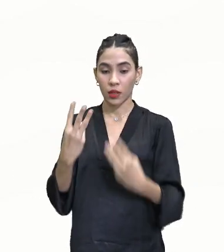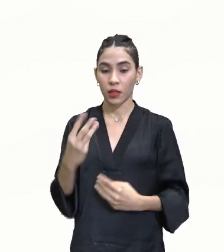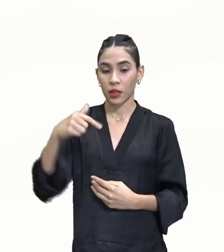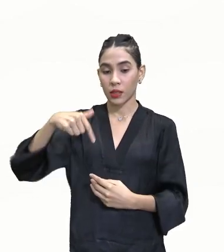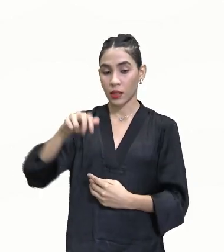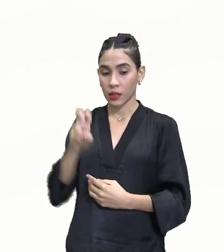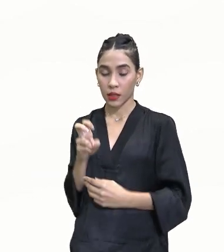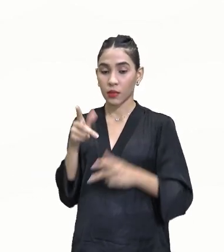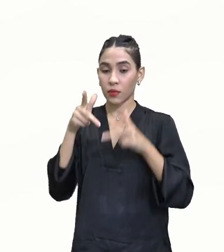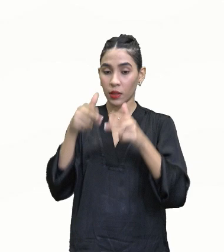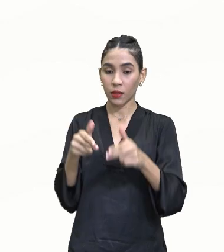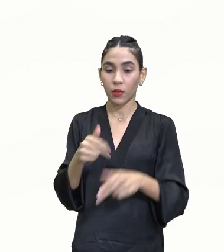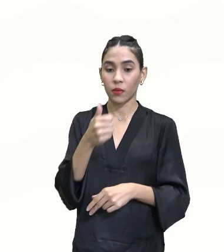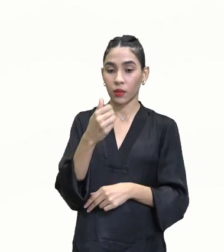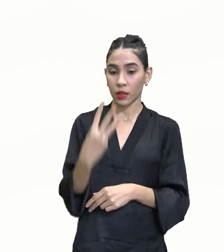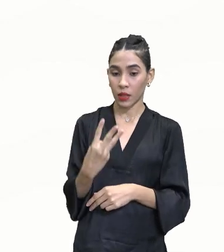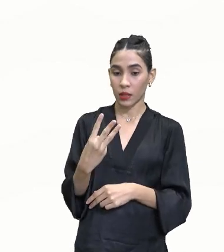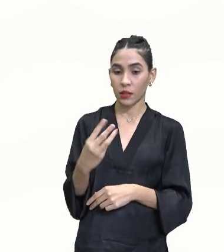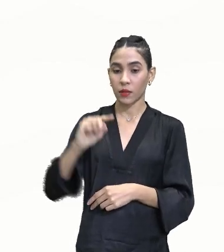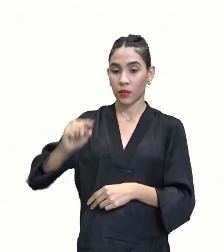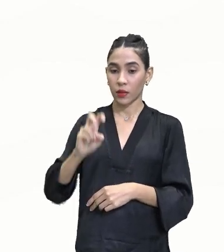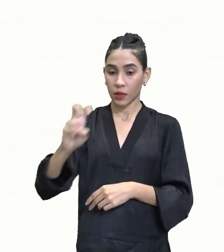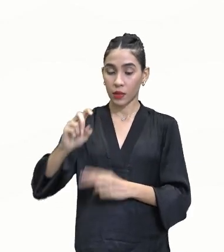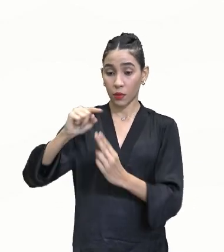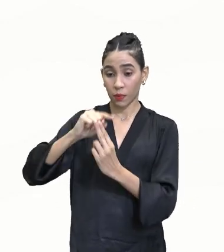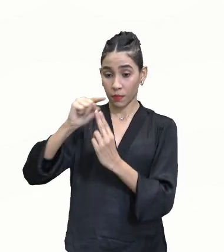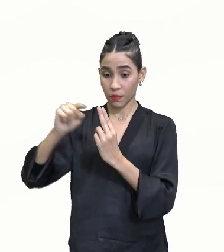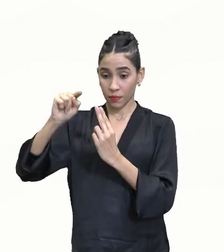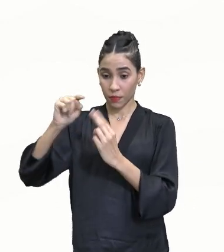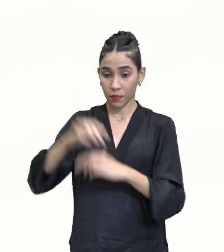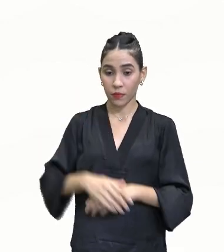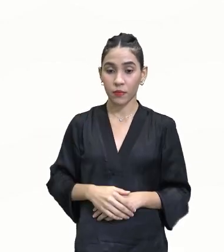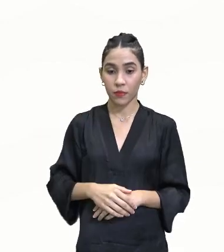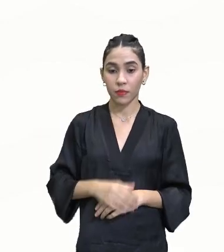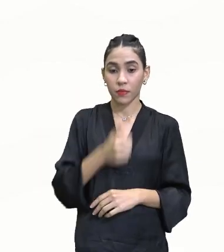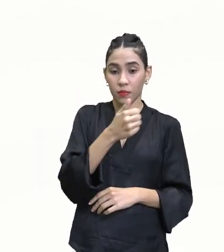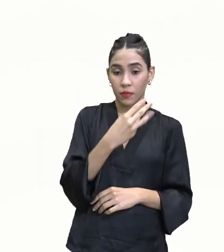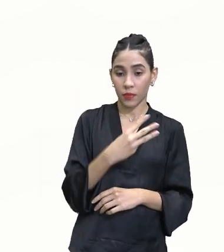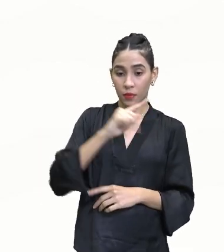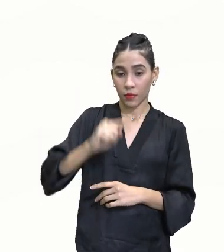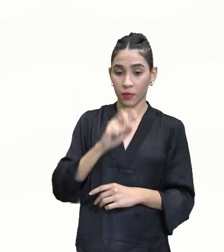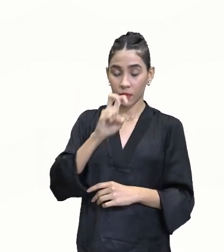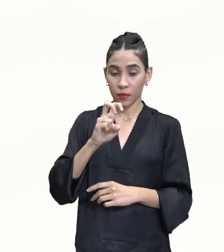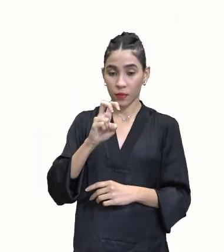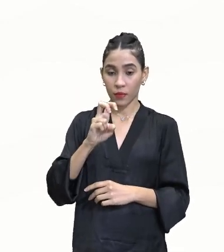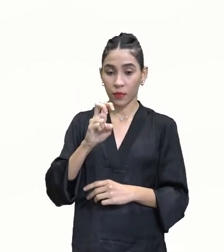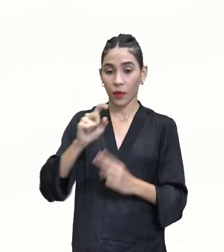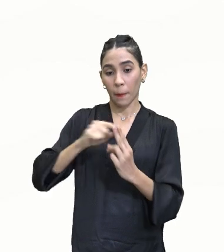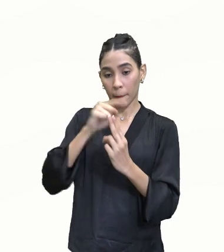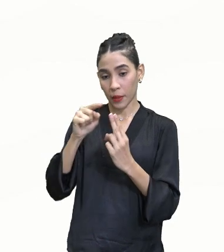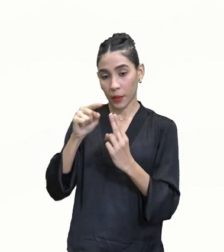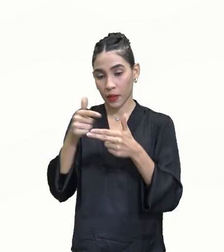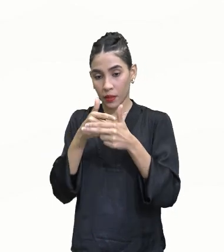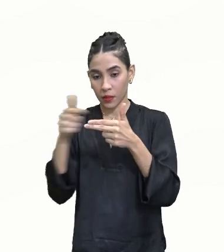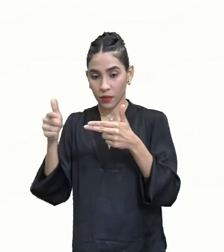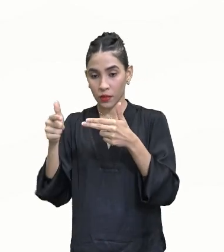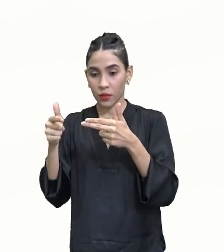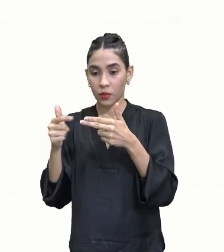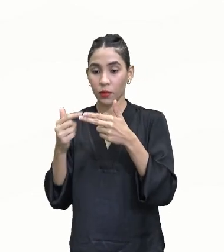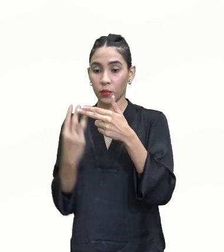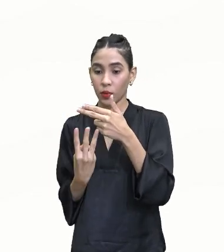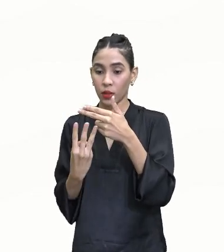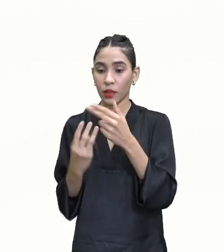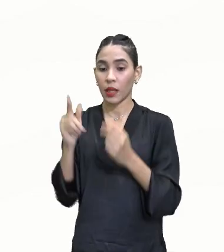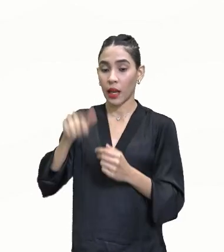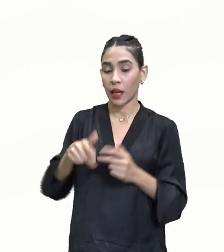3,375 é igual a 13,5. E 13,5 dividido por 3, isso é